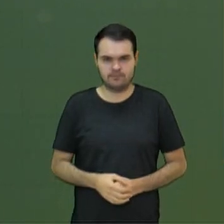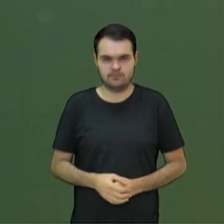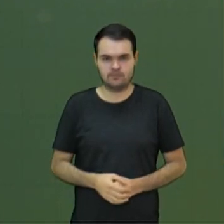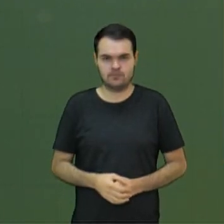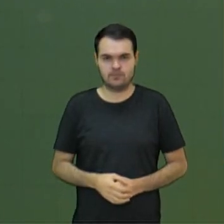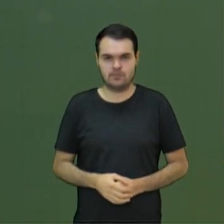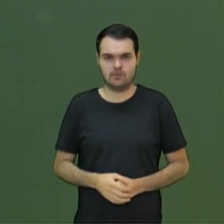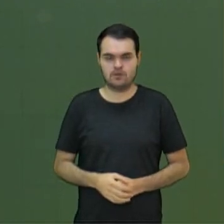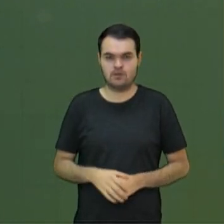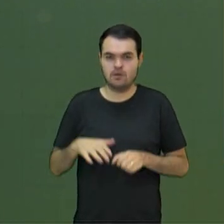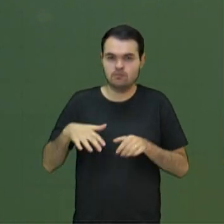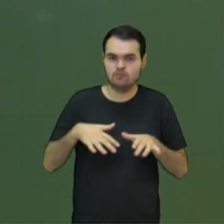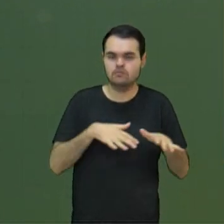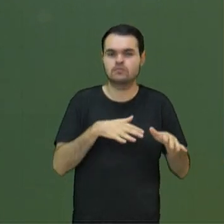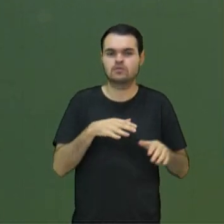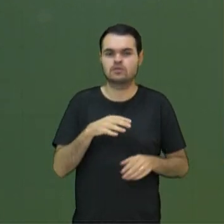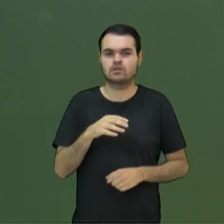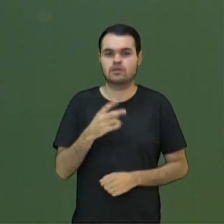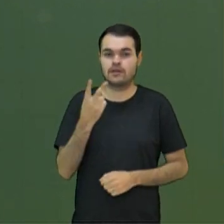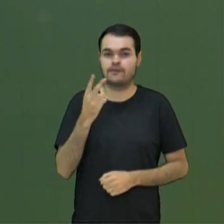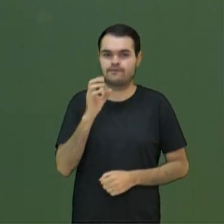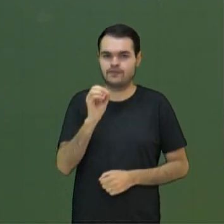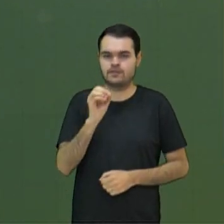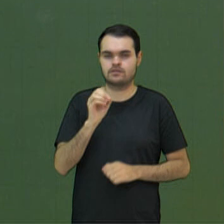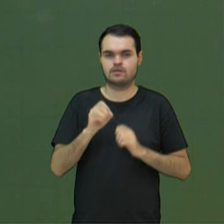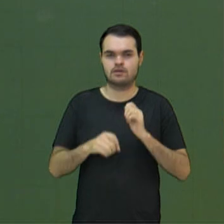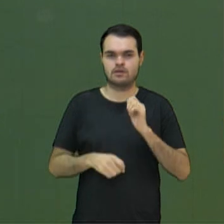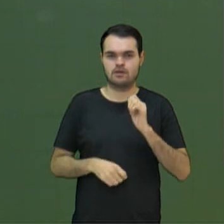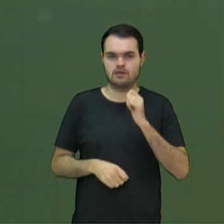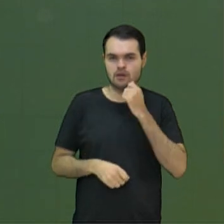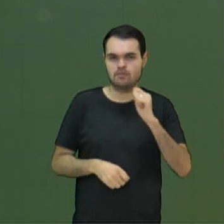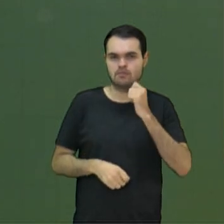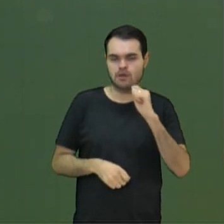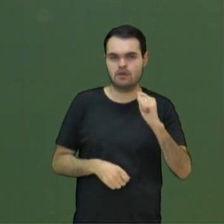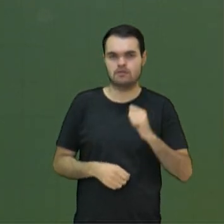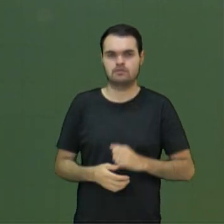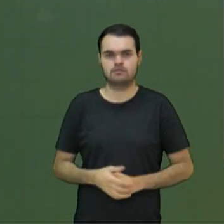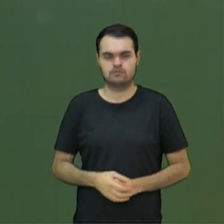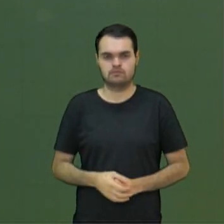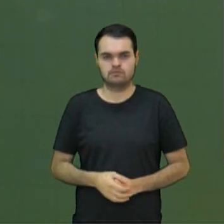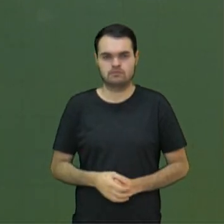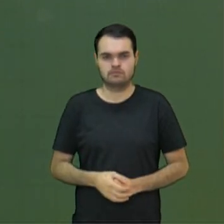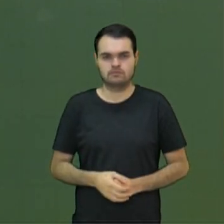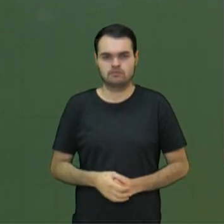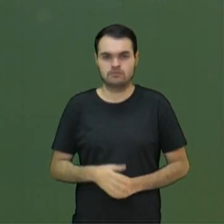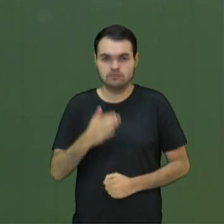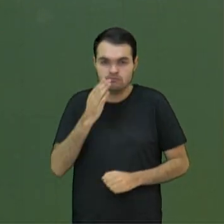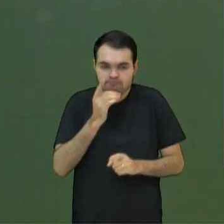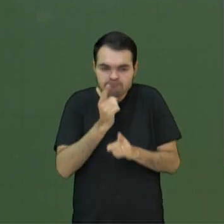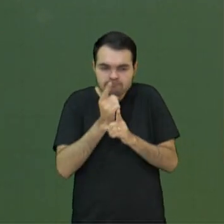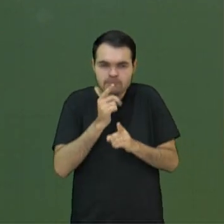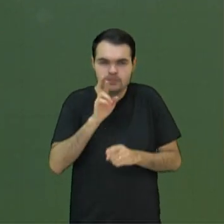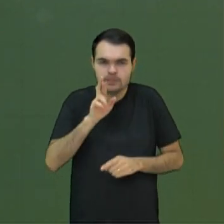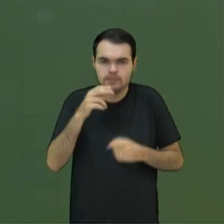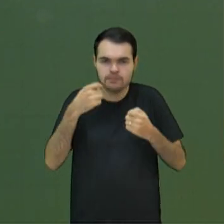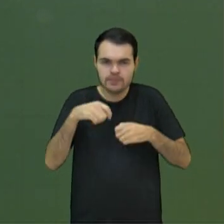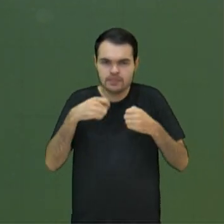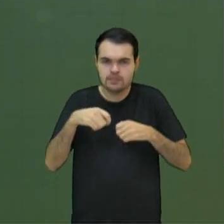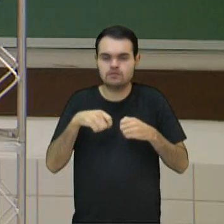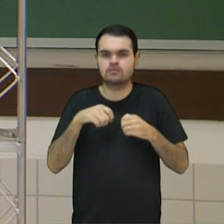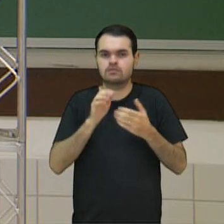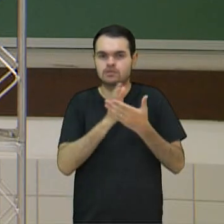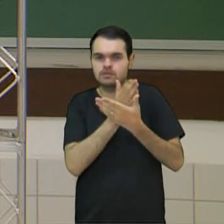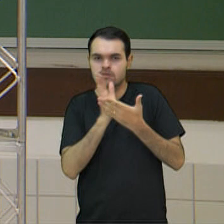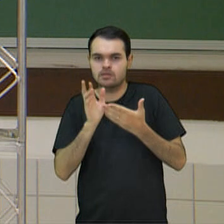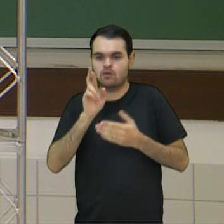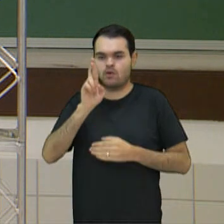de 20 amperes. Para eu saber a resistência, eu vou ter que fazer o esqueminha lá de isolar, né?